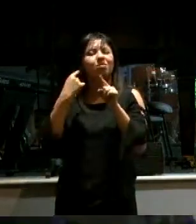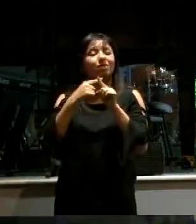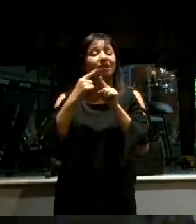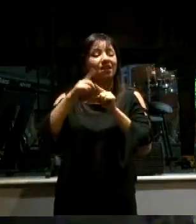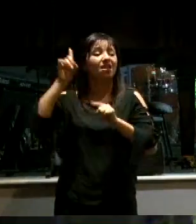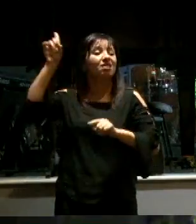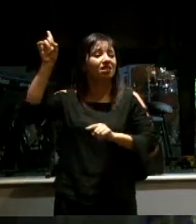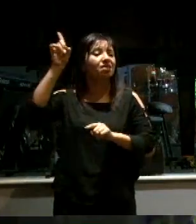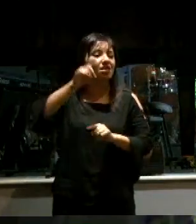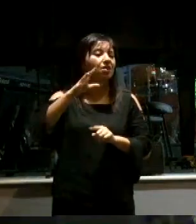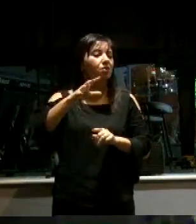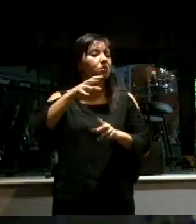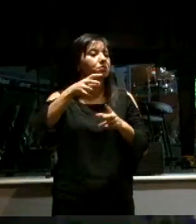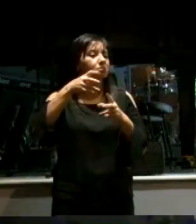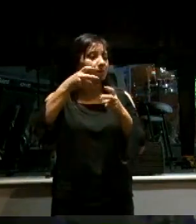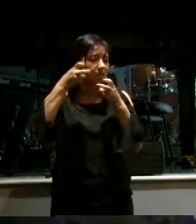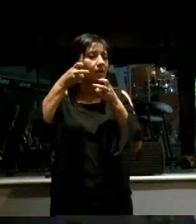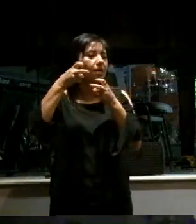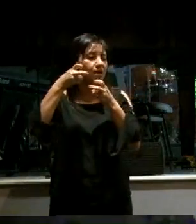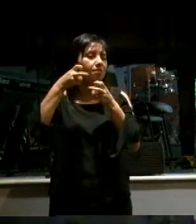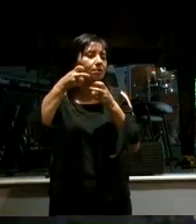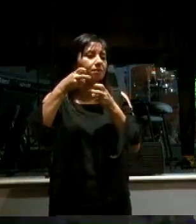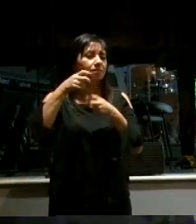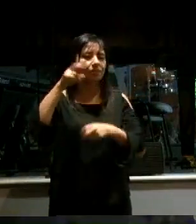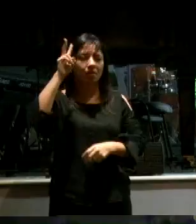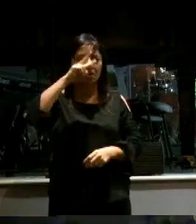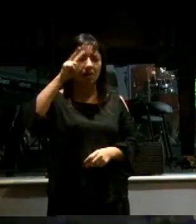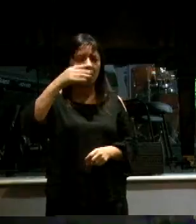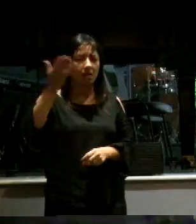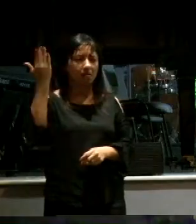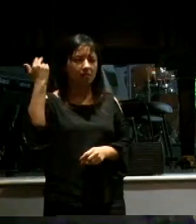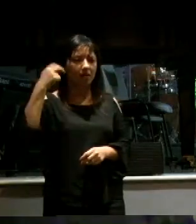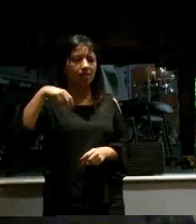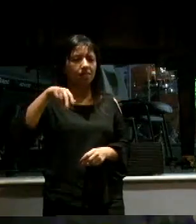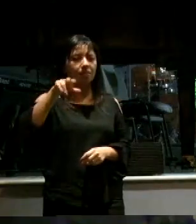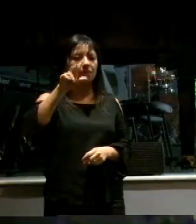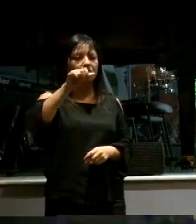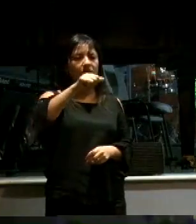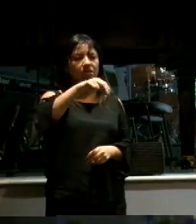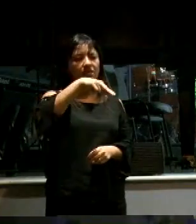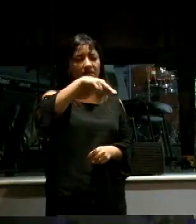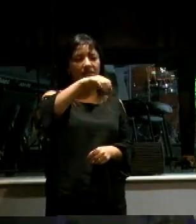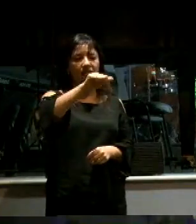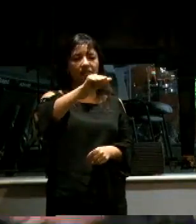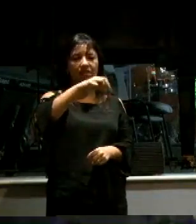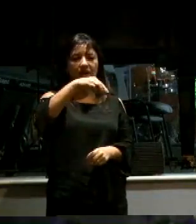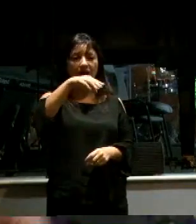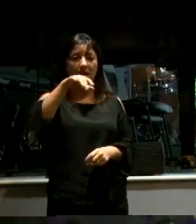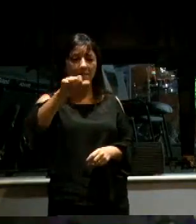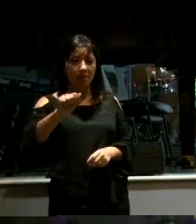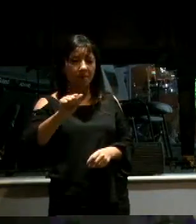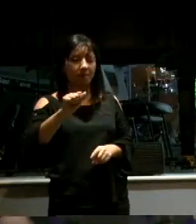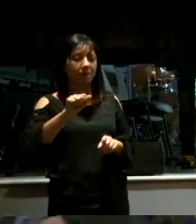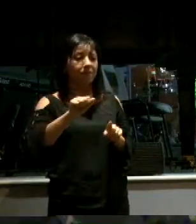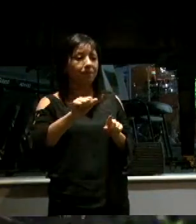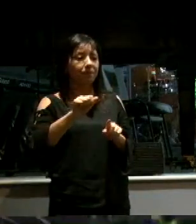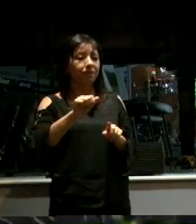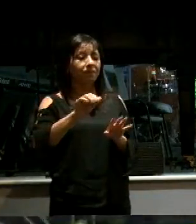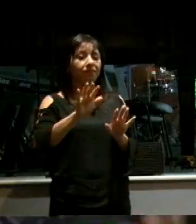da mãe de Samuel? Ana? O que que aconteceu com